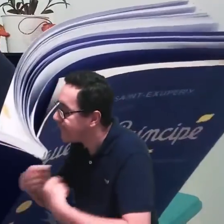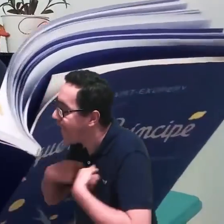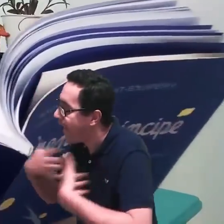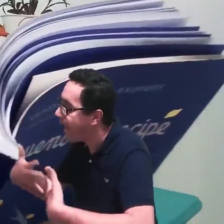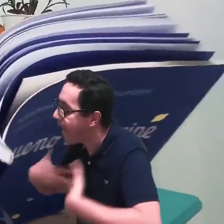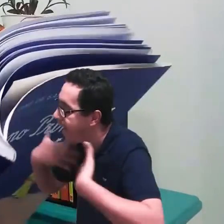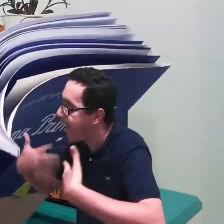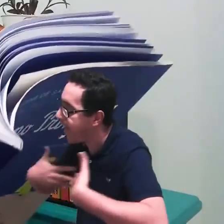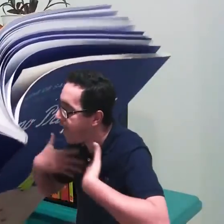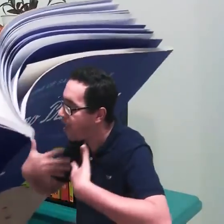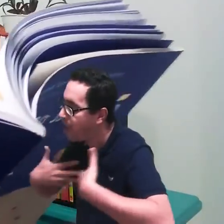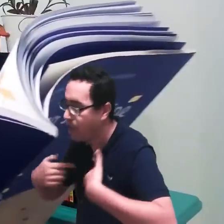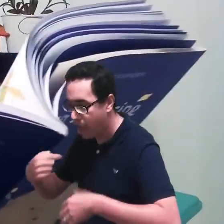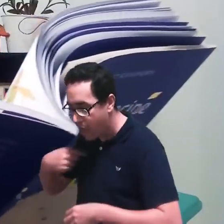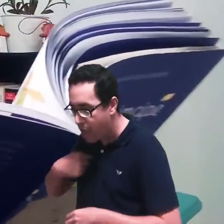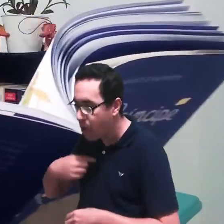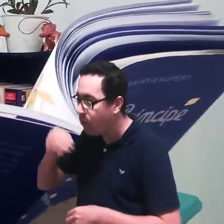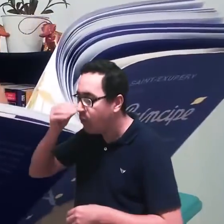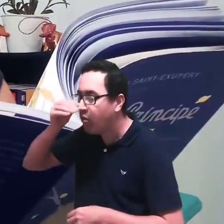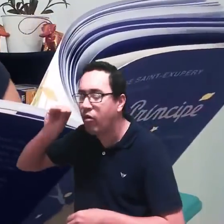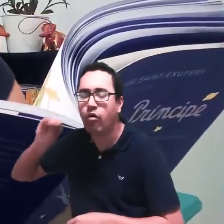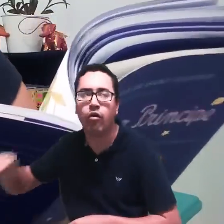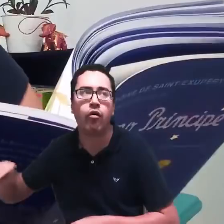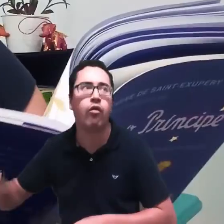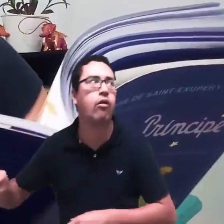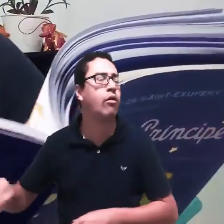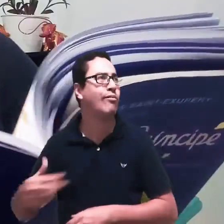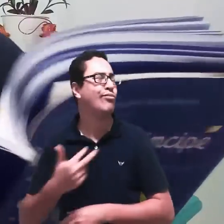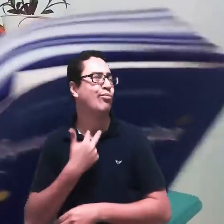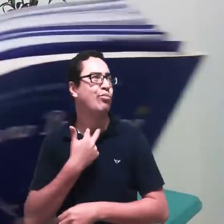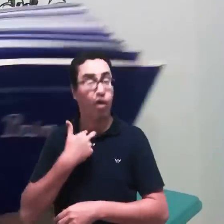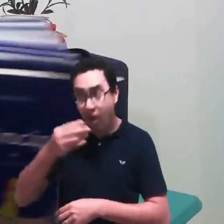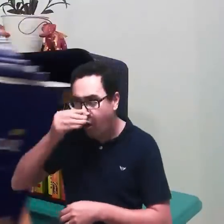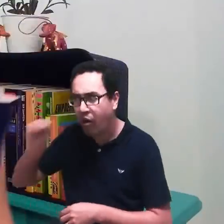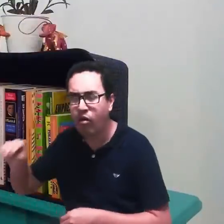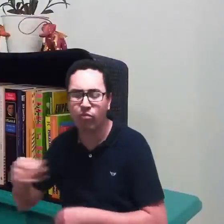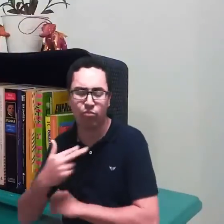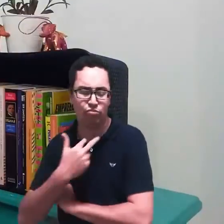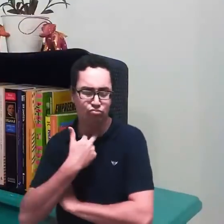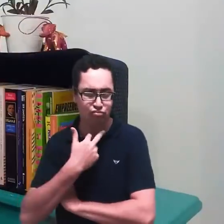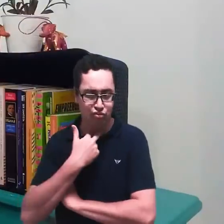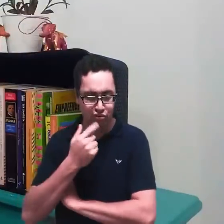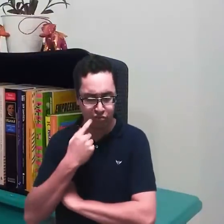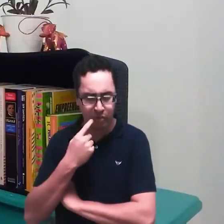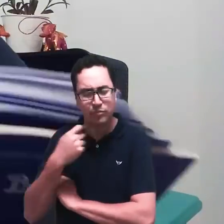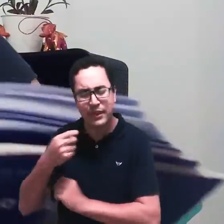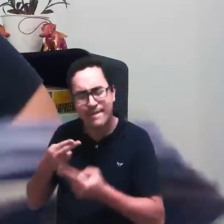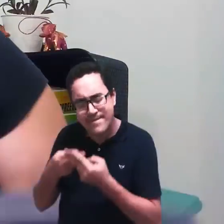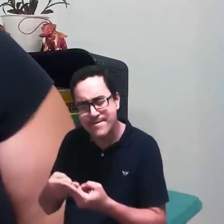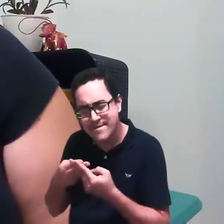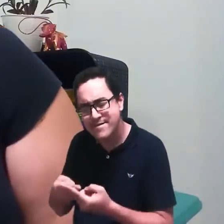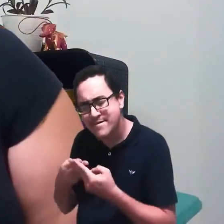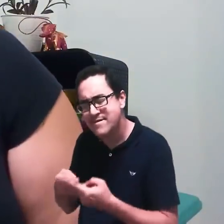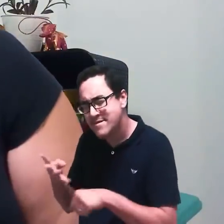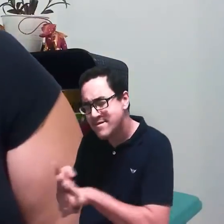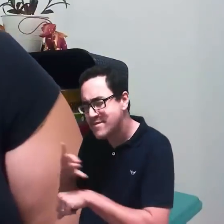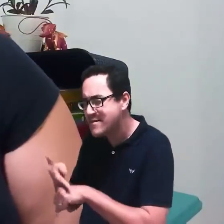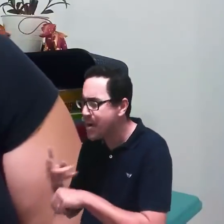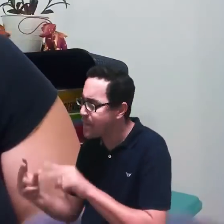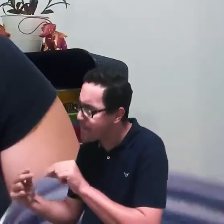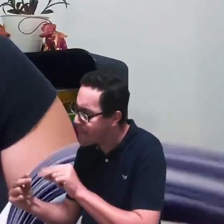tê-lo abandonado. Deveria ter percebido a ternura que havia por trás de suas tolas espertezas. Flores são